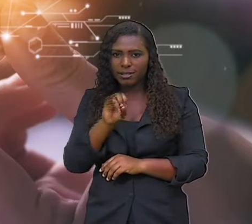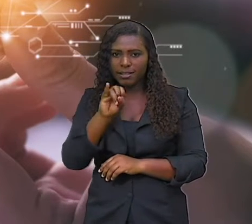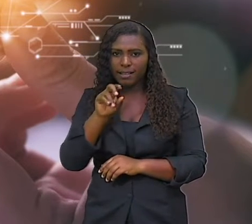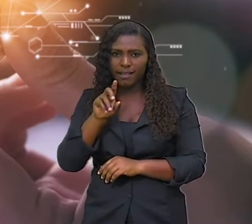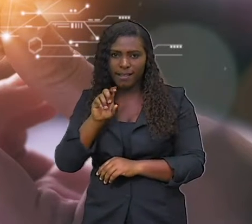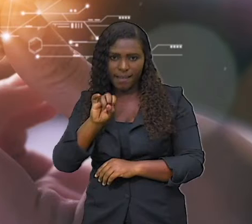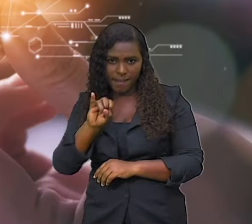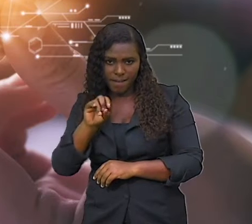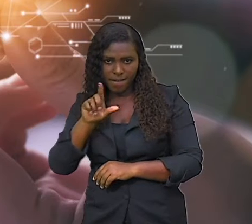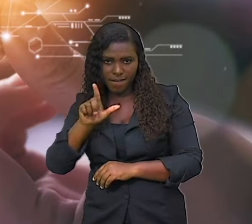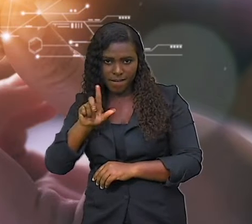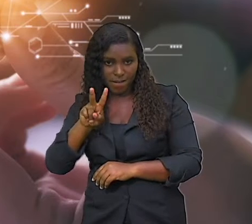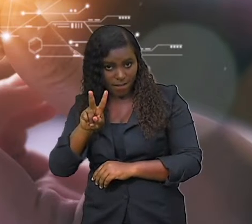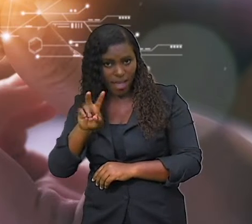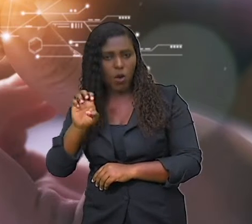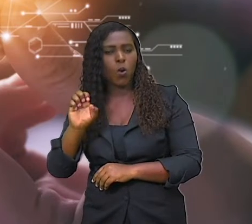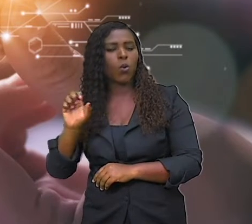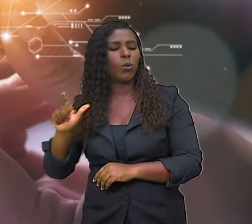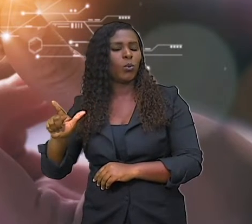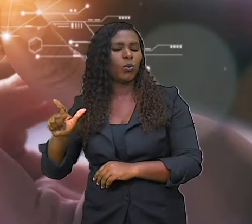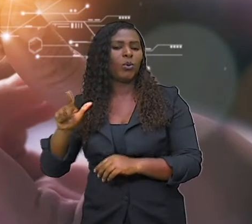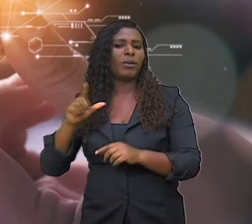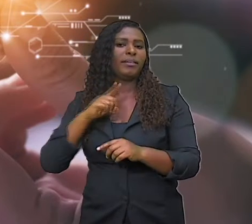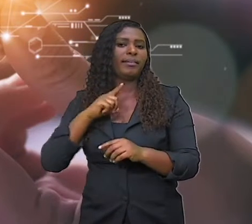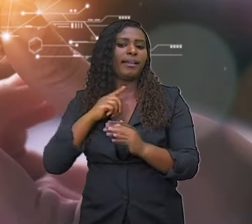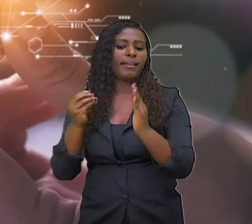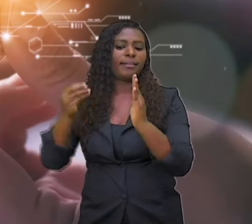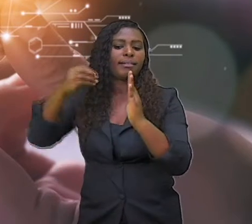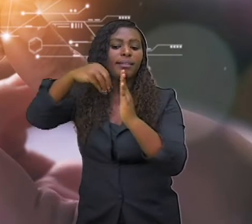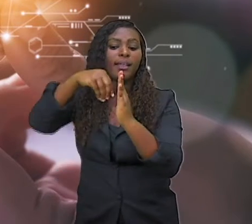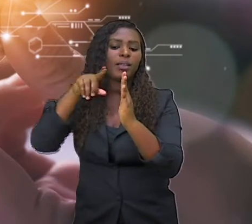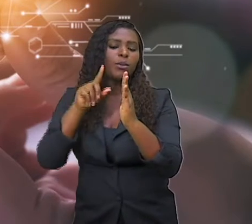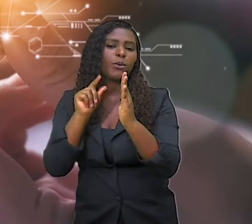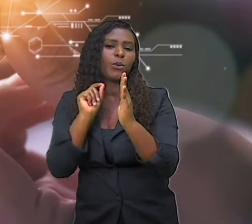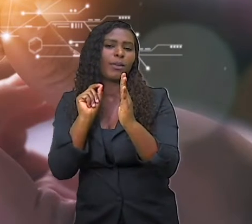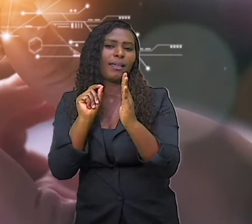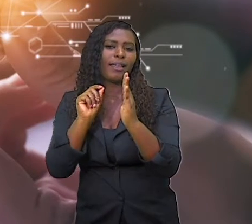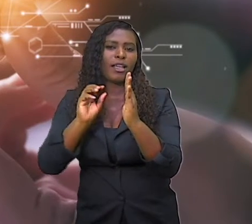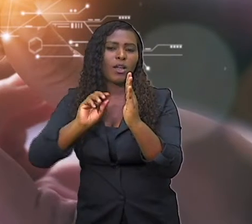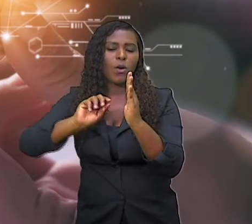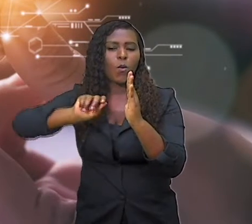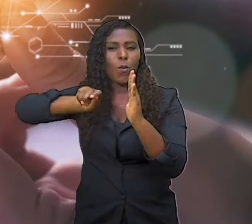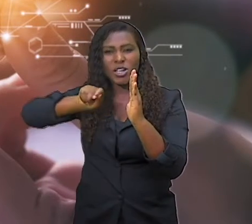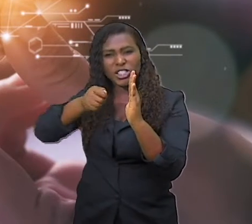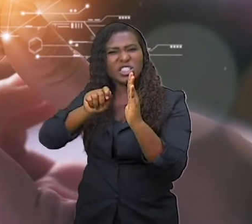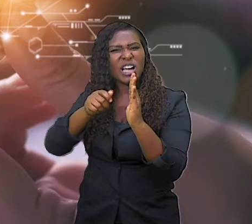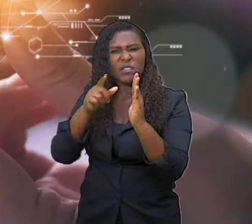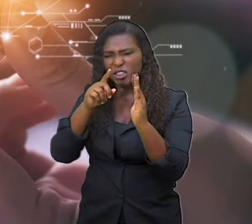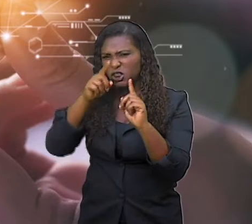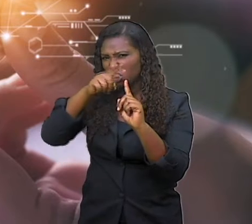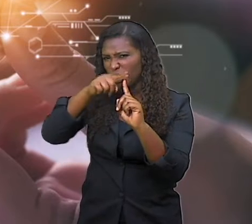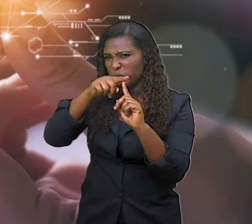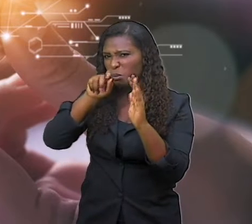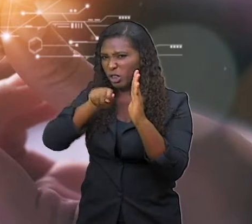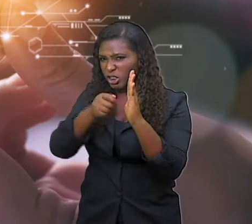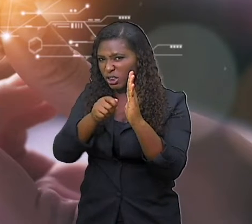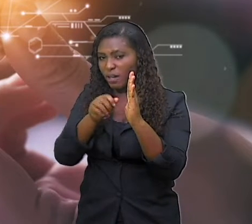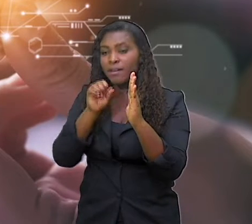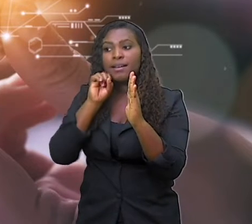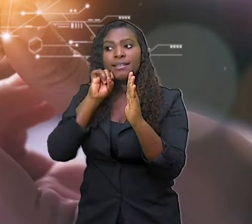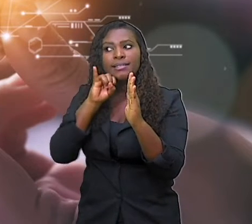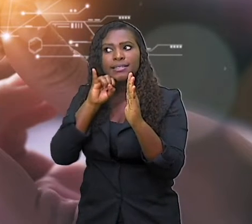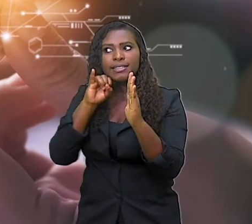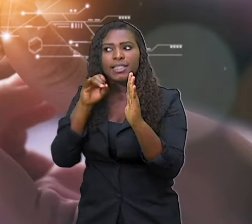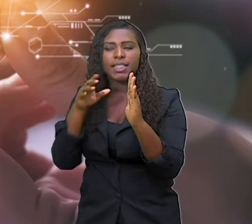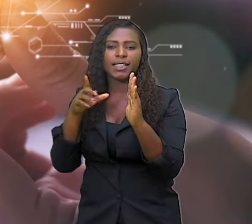aquecido. Caso haja um curto-circuito, a fiação esquenta, o fusível derrete e,